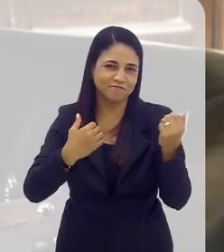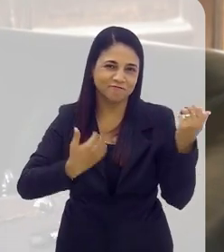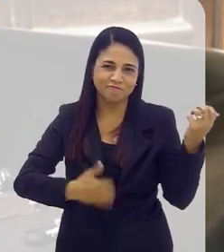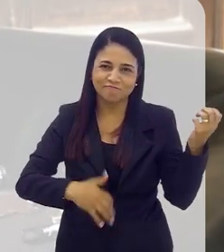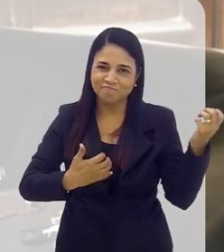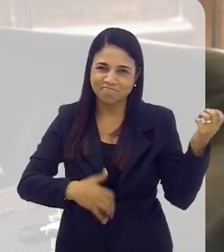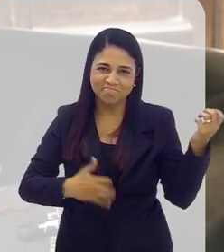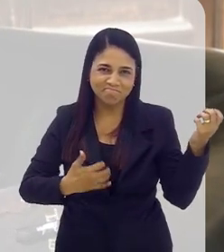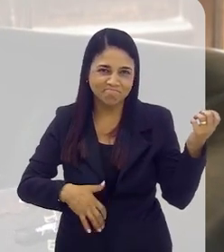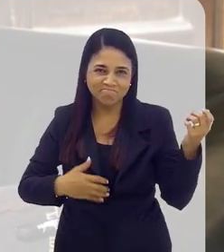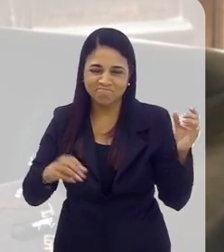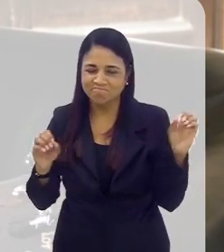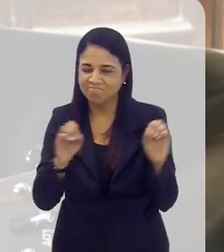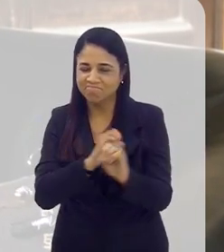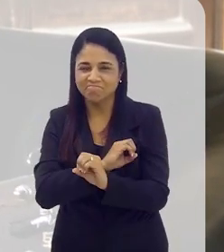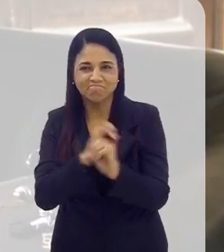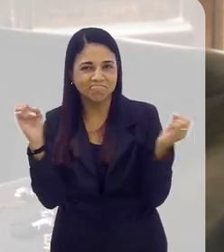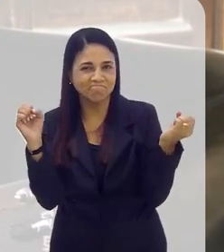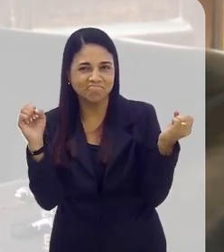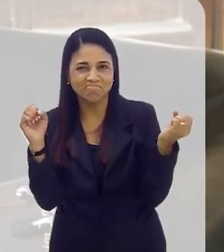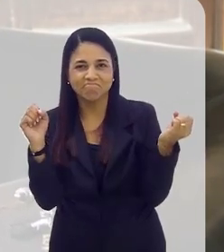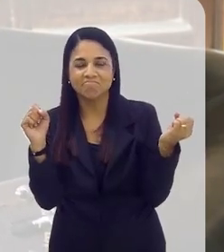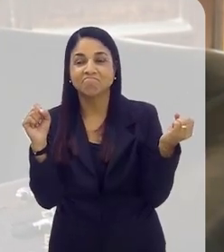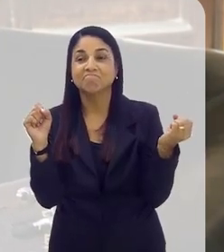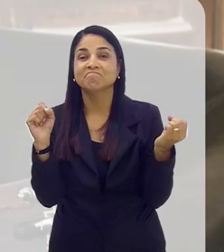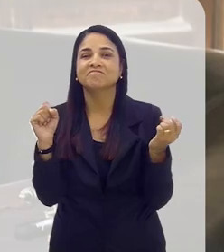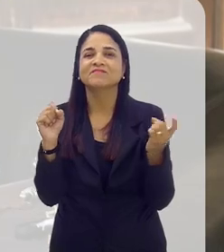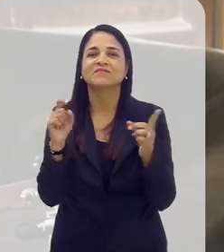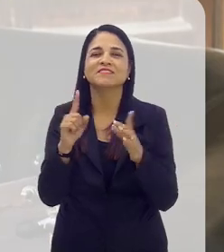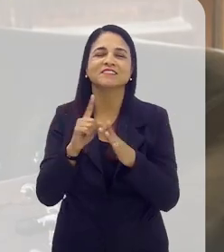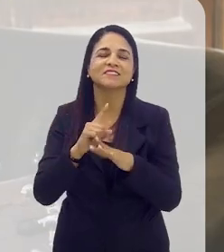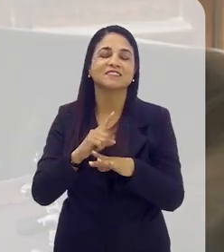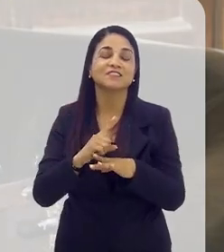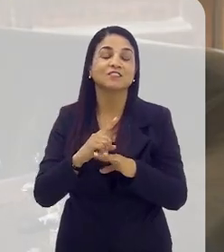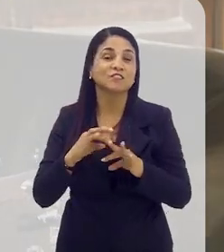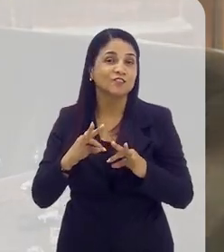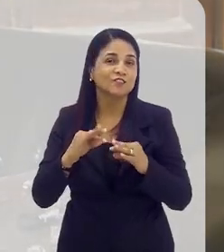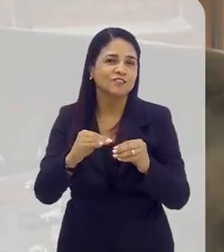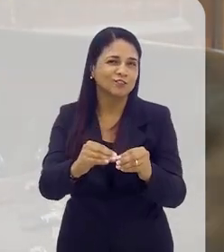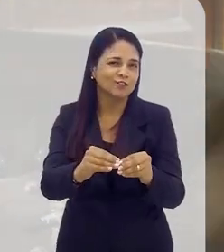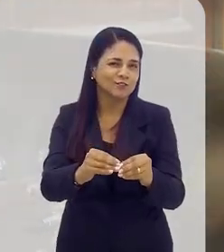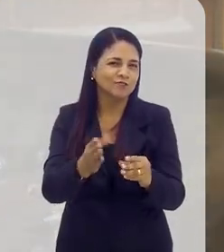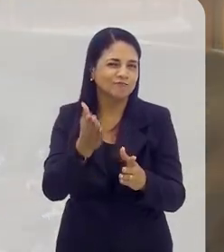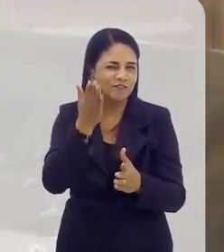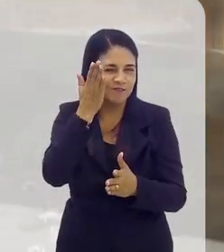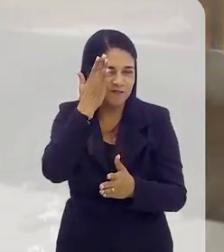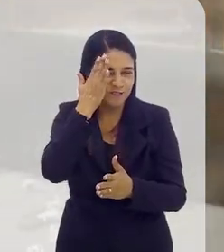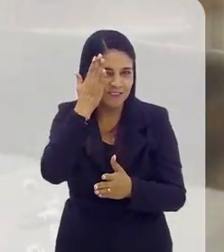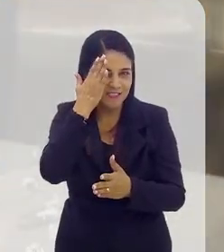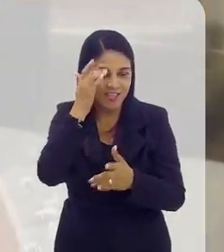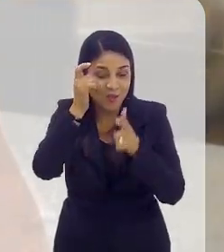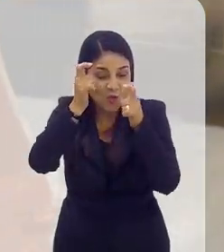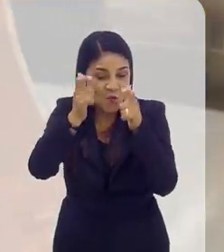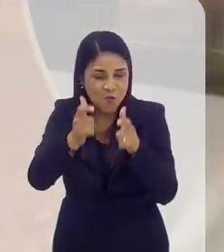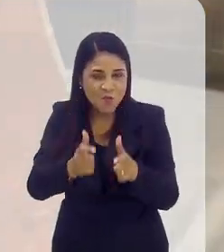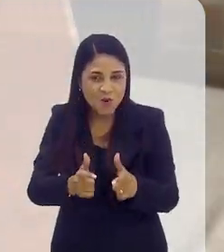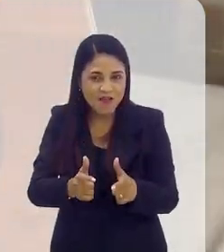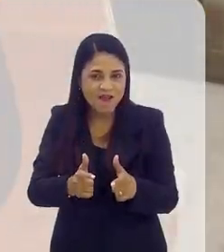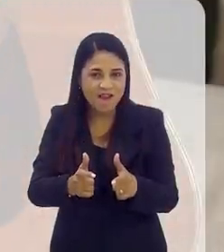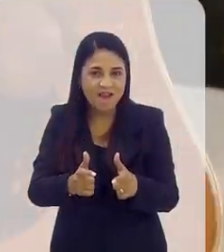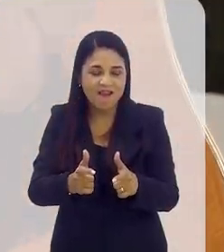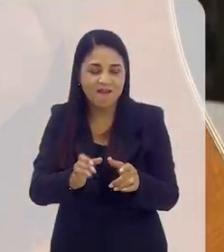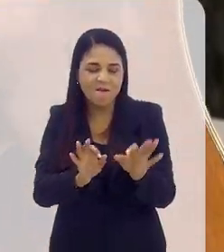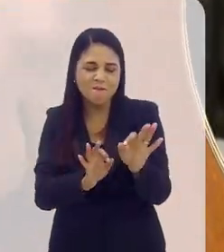cantadas, nem todos os instrumentos foram tocados, porém